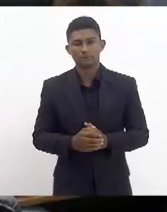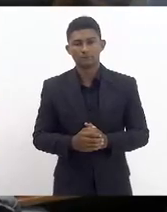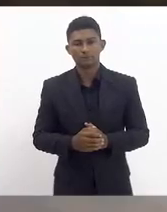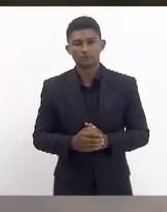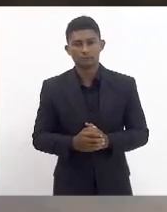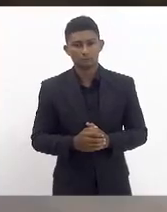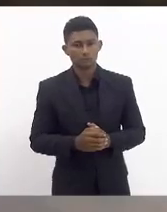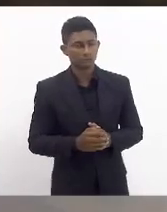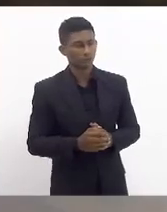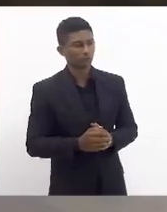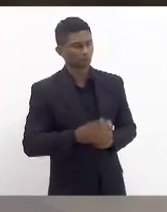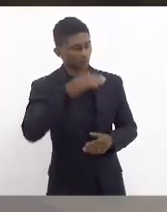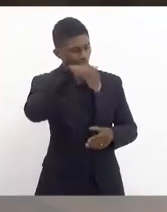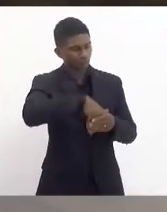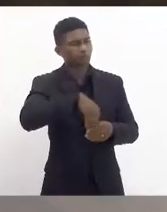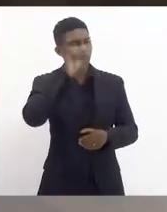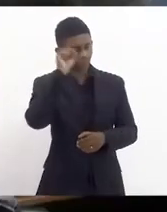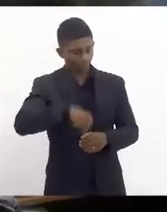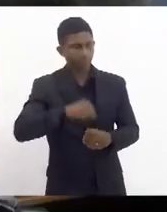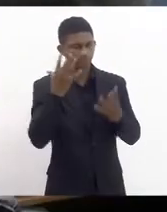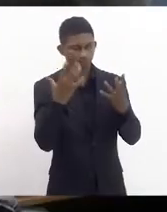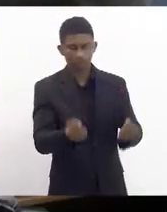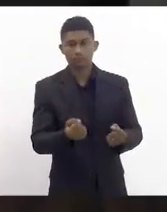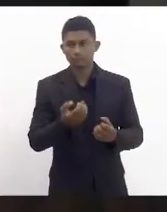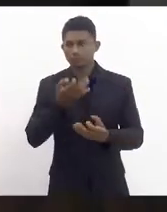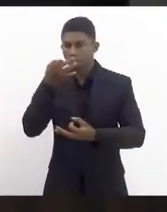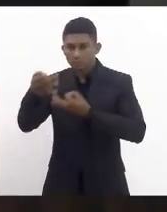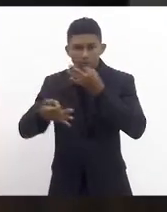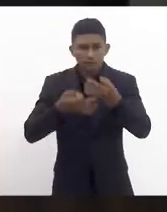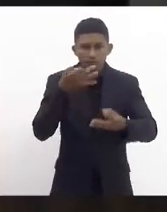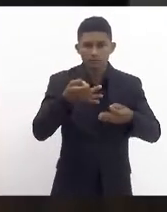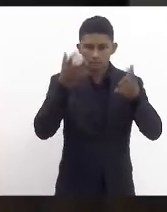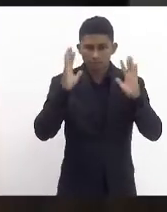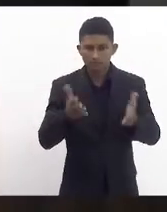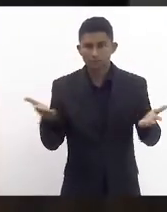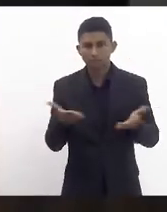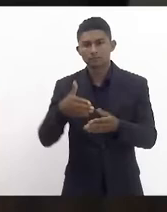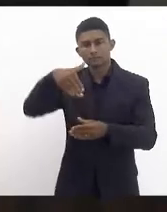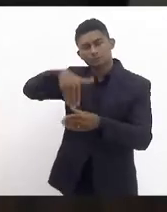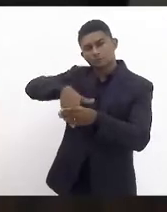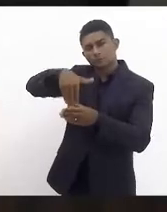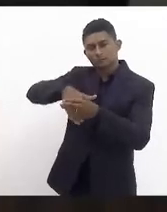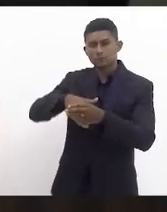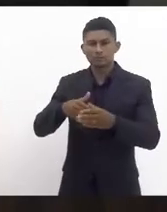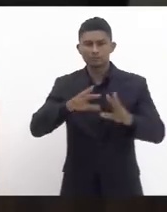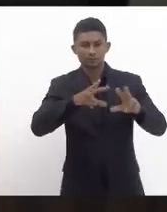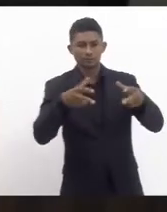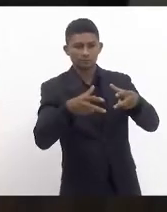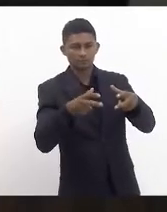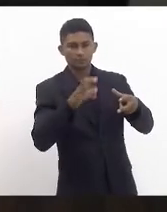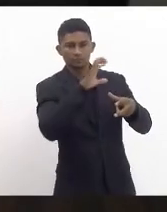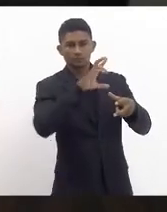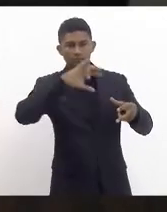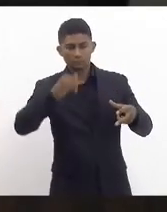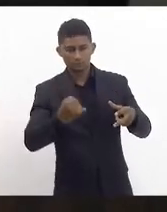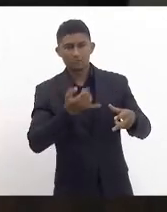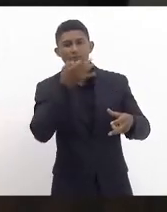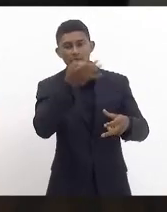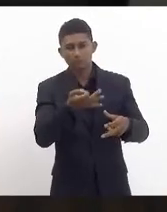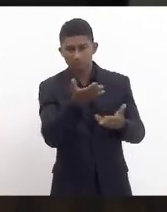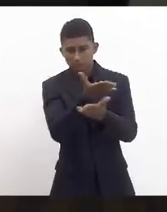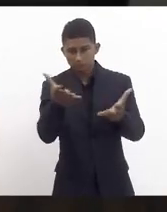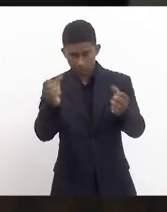Voto favorável, senhor presidente. Os pareceres emitidos em votação, parecer da Comissão de Constituição e Justiça. Senhores que aprovam, permaneçam como